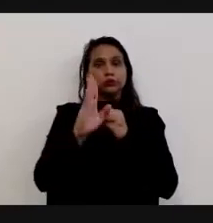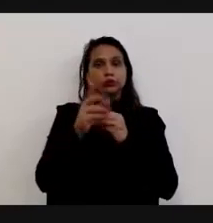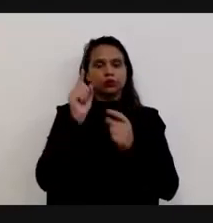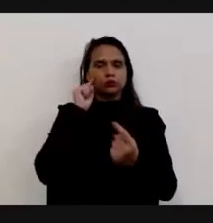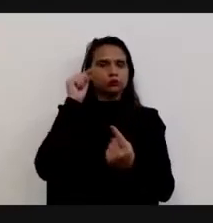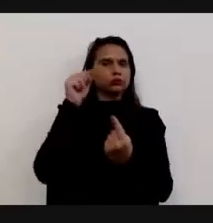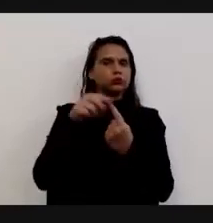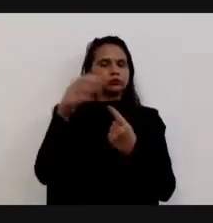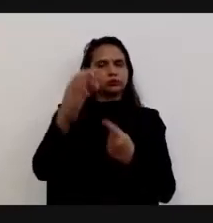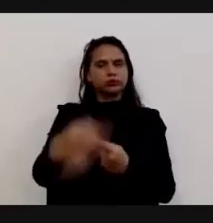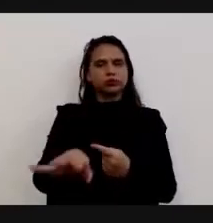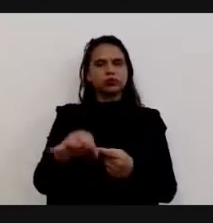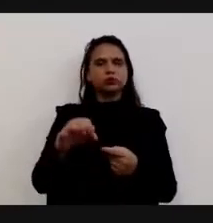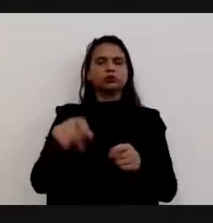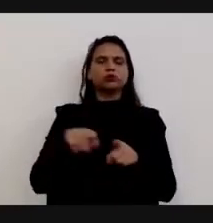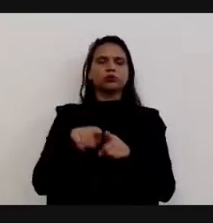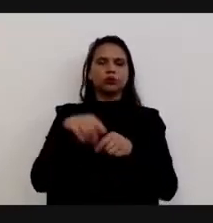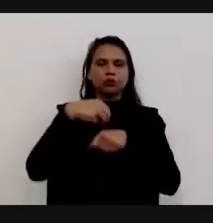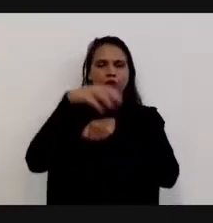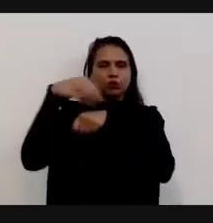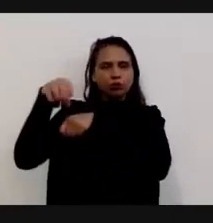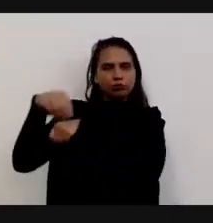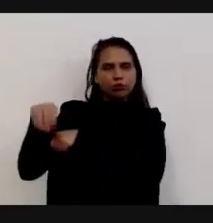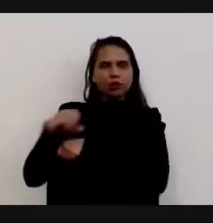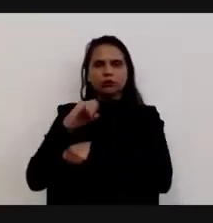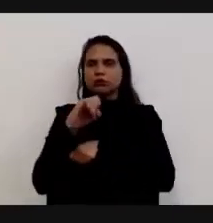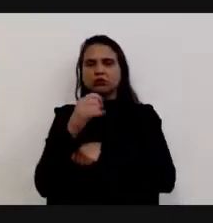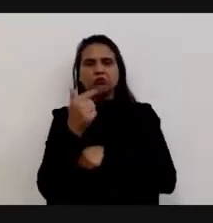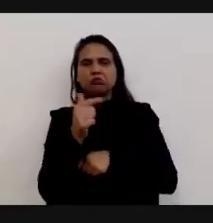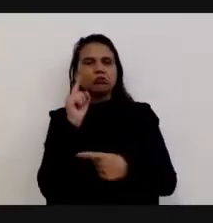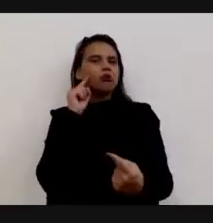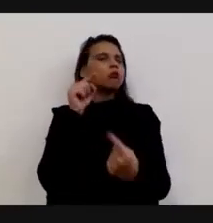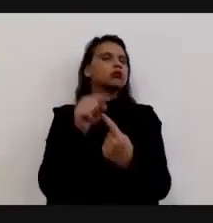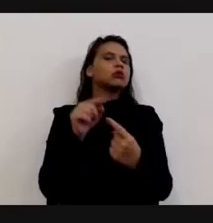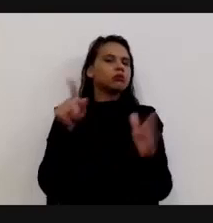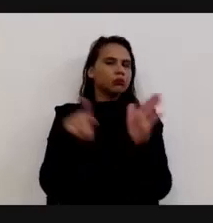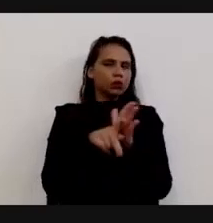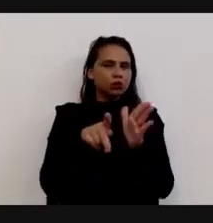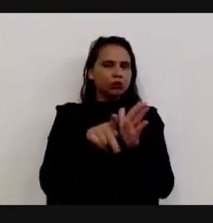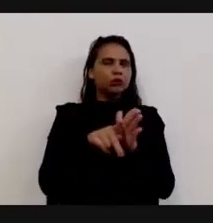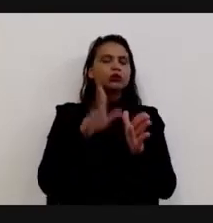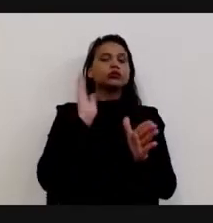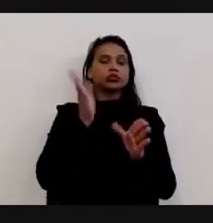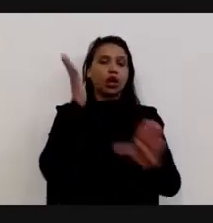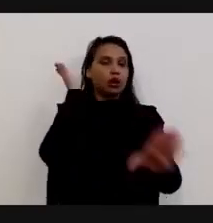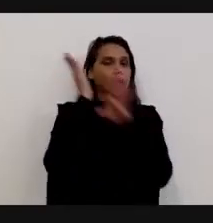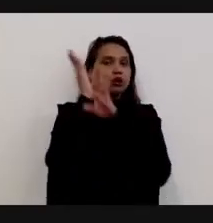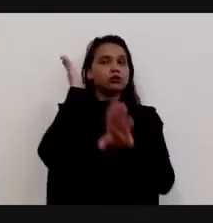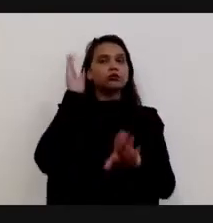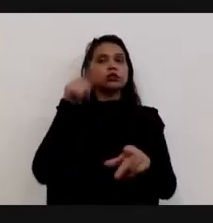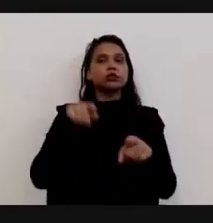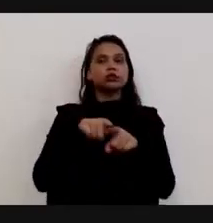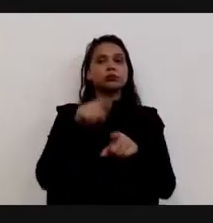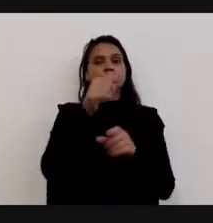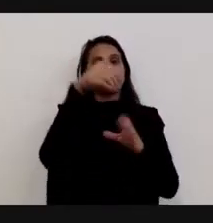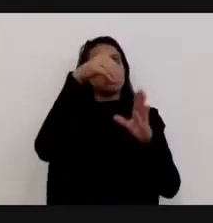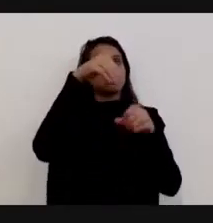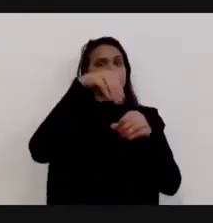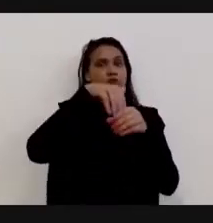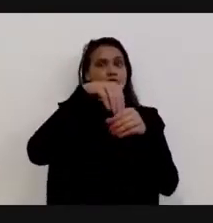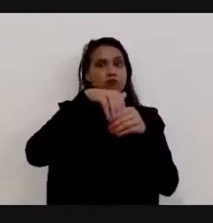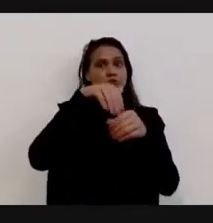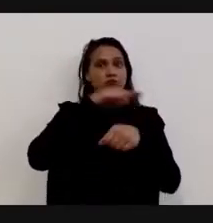definida. A aceleração dos repasses de emendas sem destinação definida foi identificado, acho que tem um erro ali, foi identificado em ano